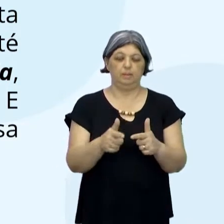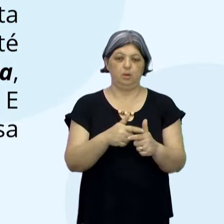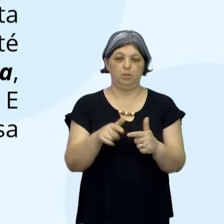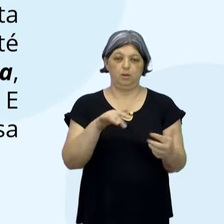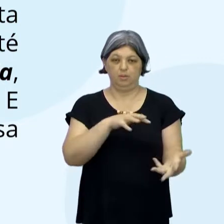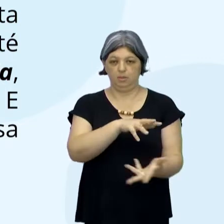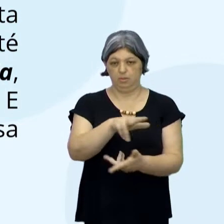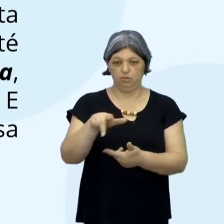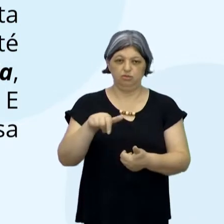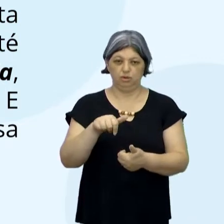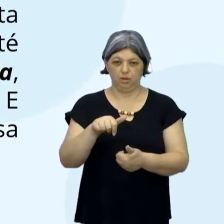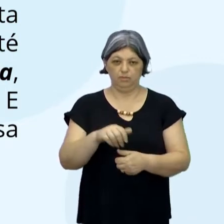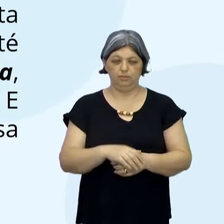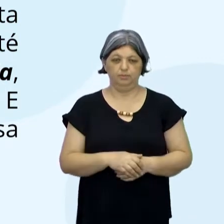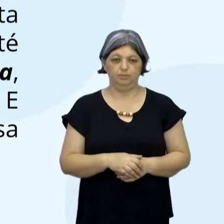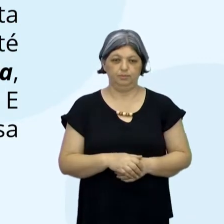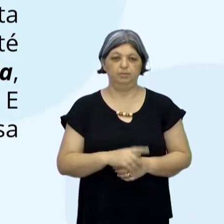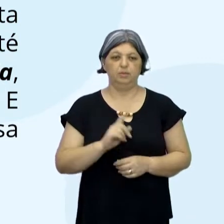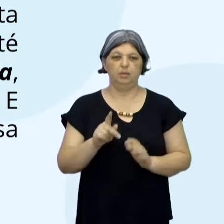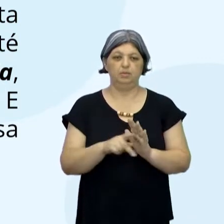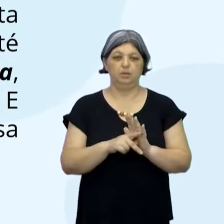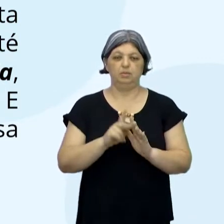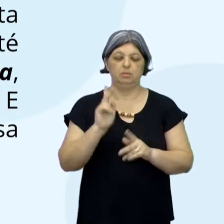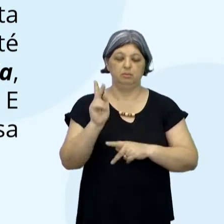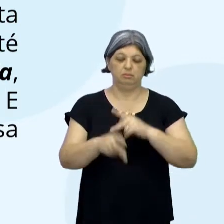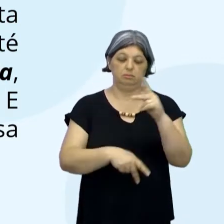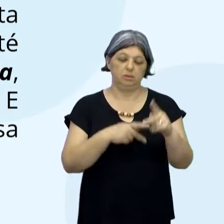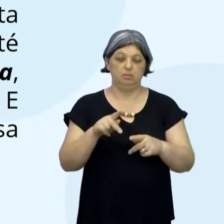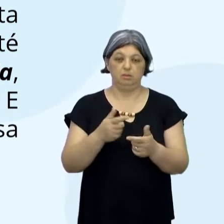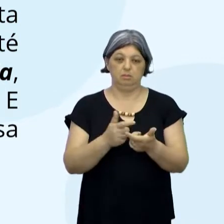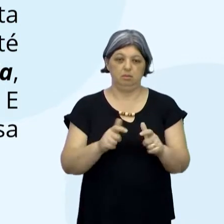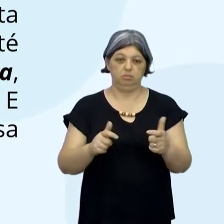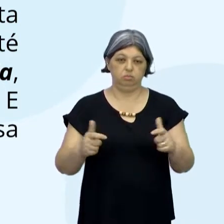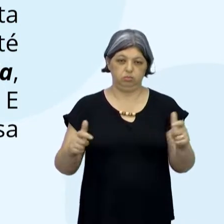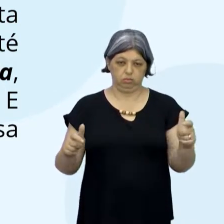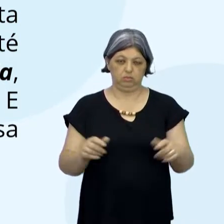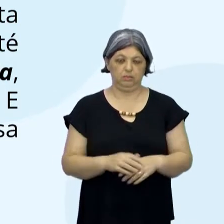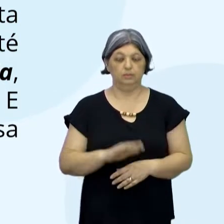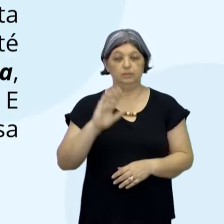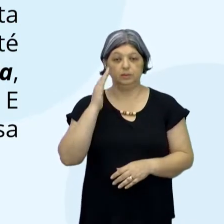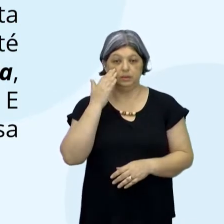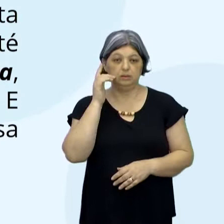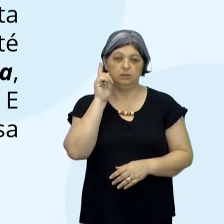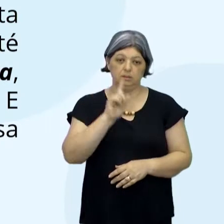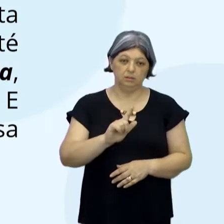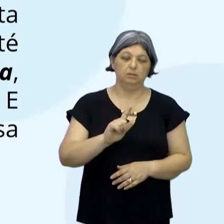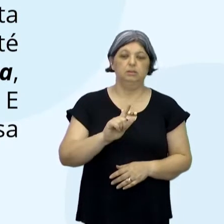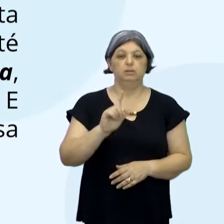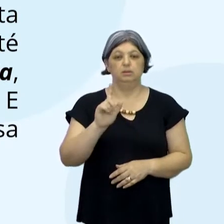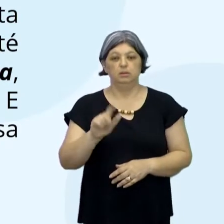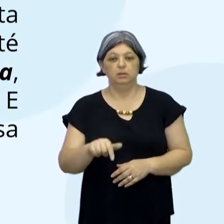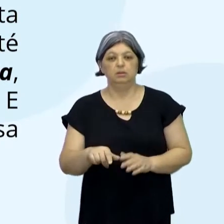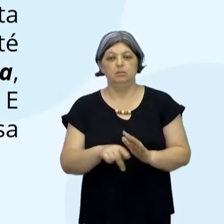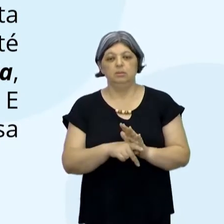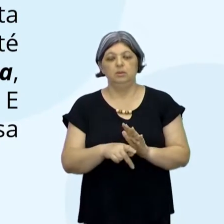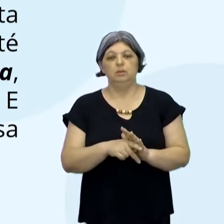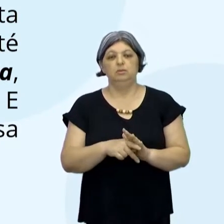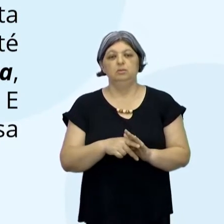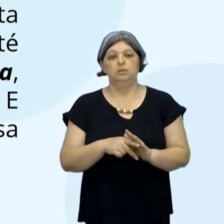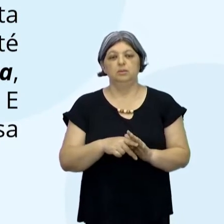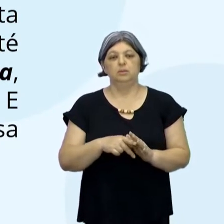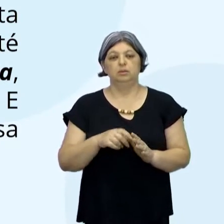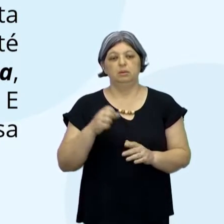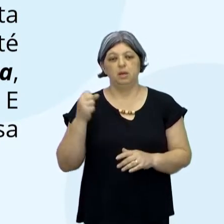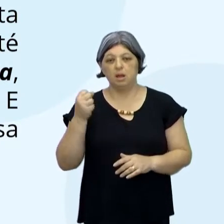Então, vendo essa questão de dados populacionais, a gente consegue entender se realmente isso é um problema tão grande assim, um problema tão